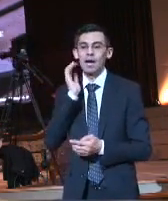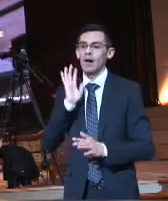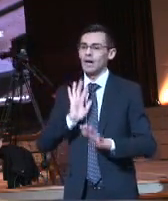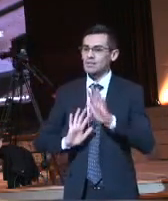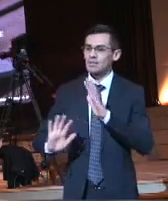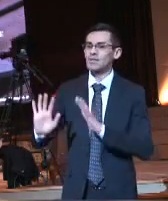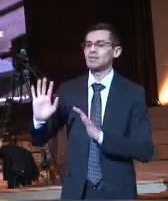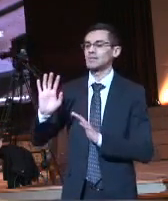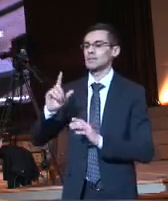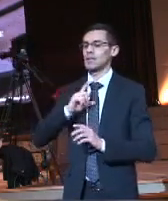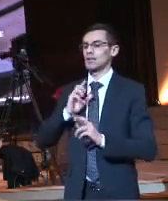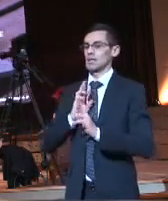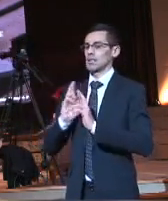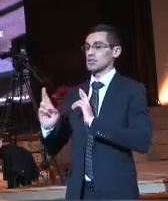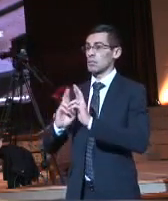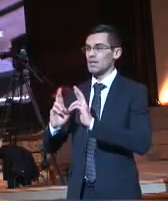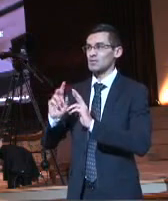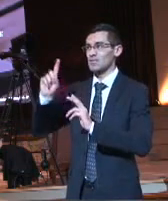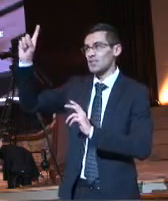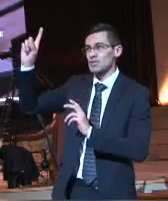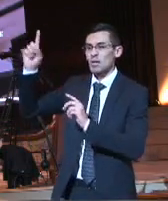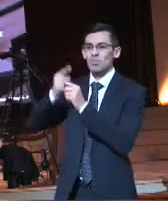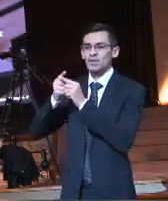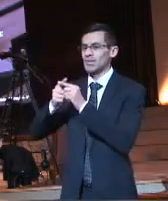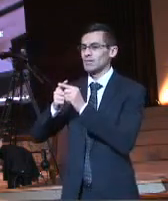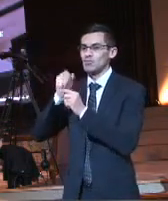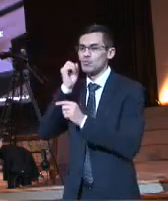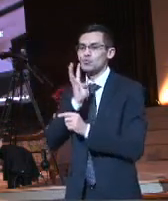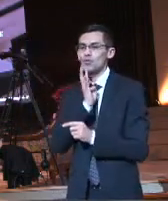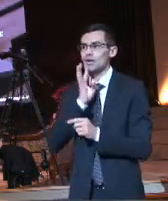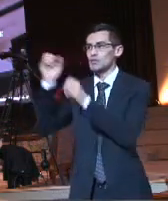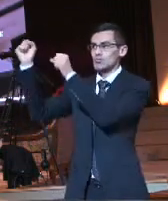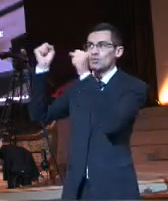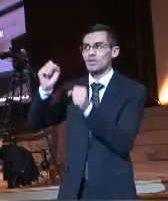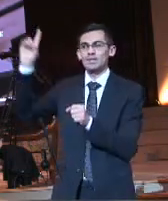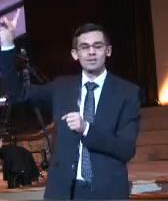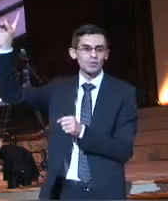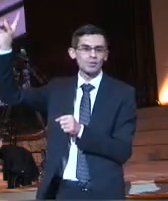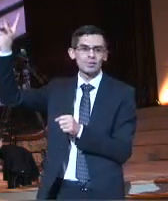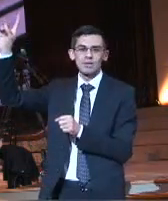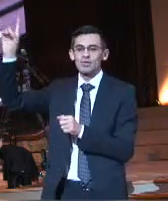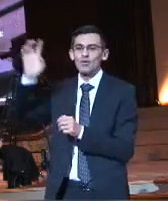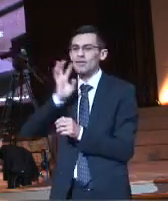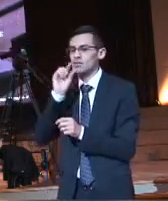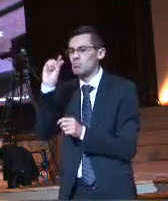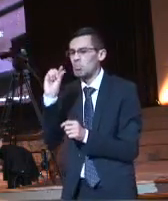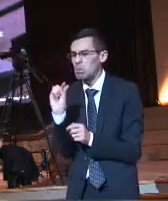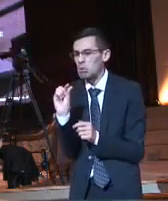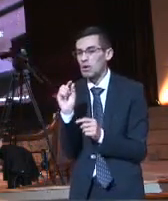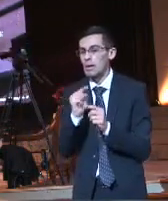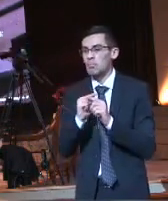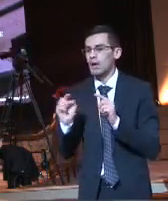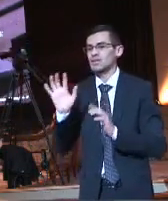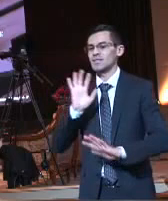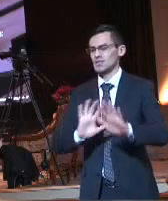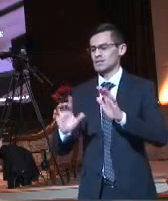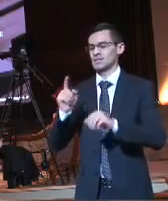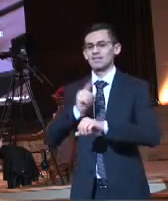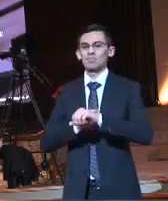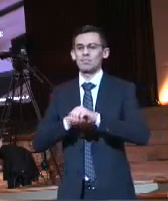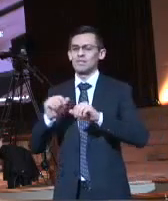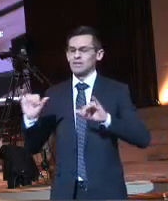uma dimensão do poder de Deus muito pobre, muito pequeno. E de repente vem uma luta na nossa vida.